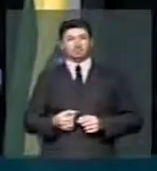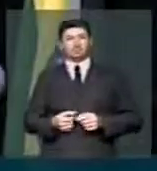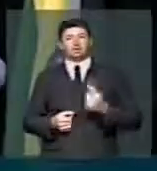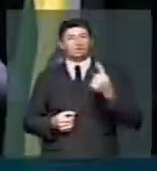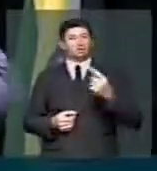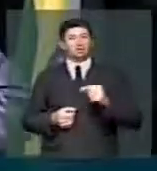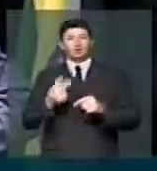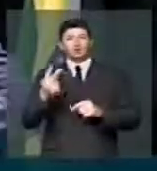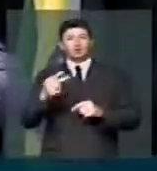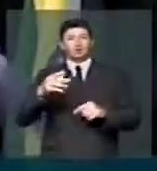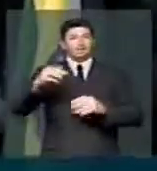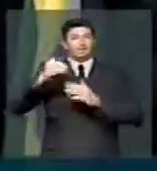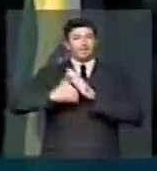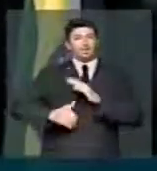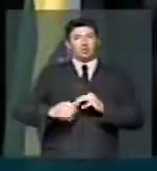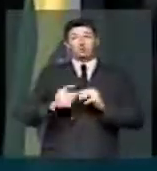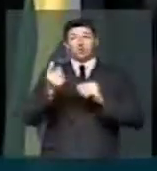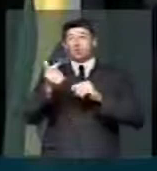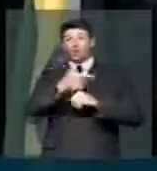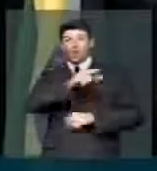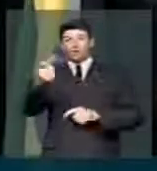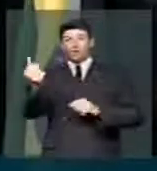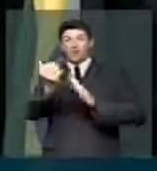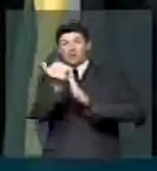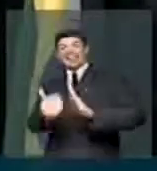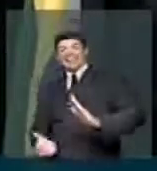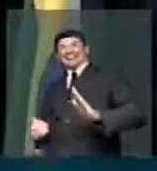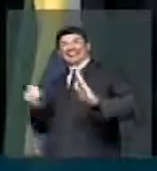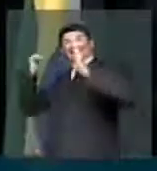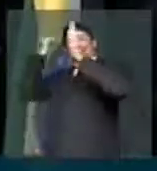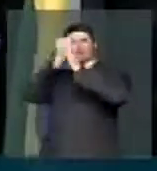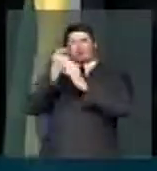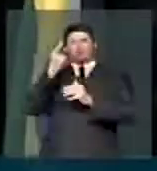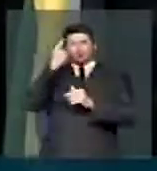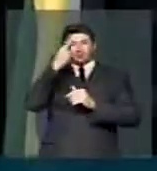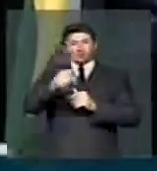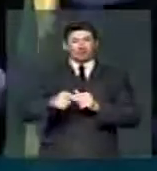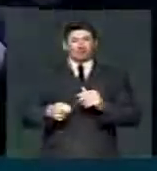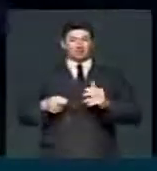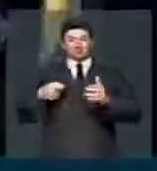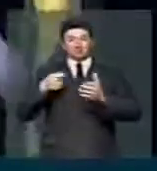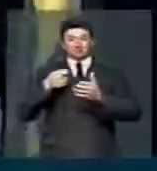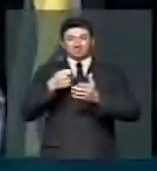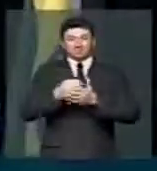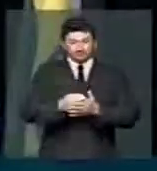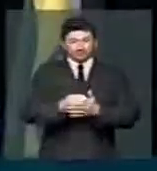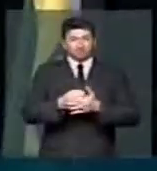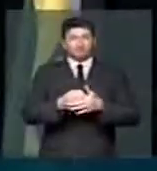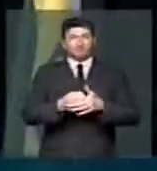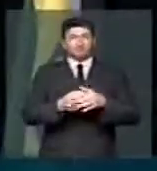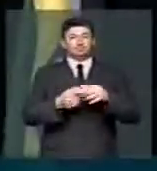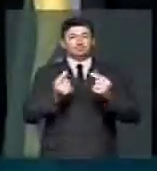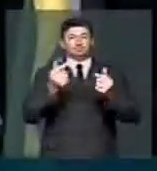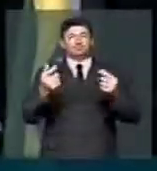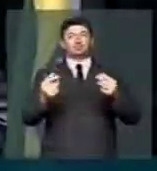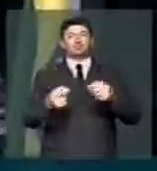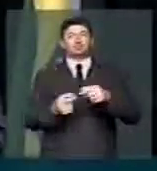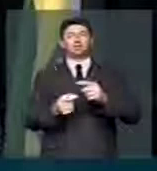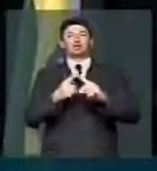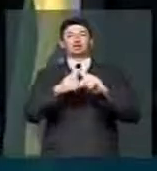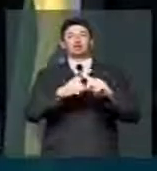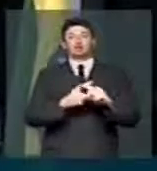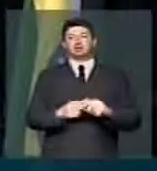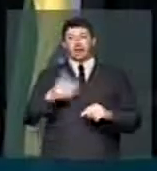na promoção e o resto dispara o preço. Você compra num dia, no outro dia você vai para o mesmo lugar, é o dobro do preço. Uma